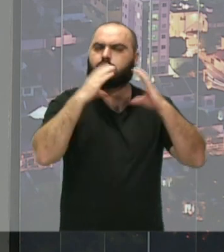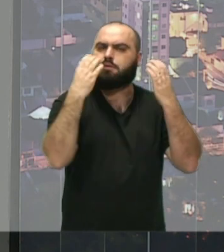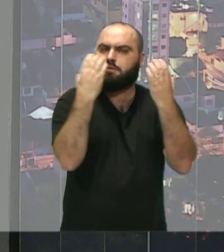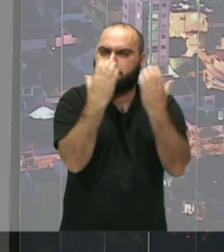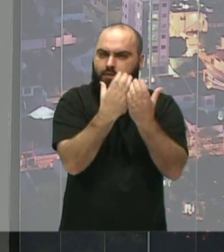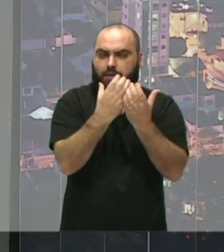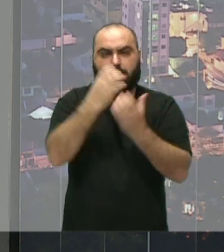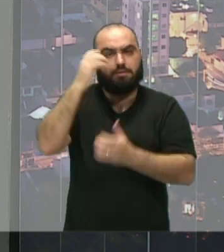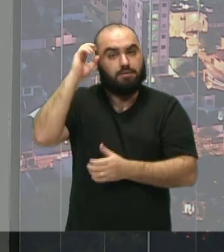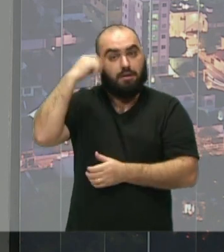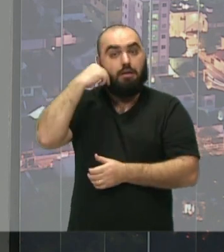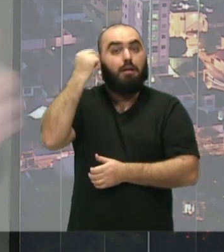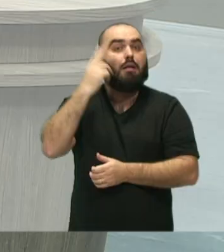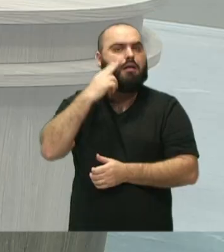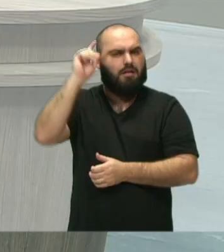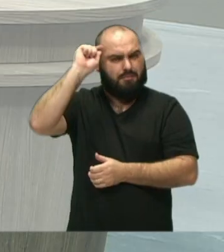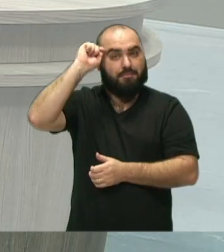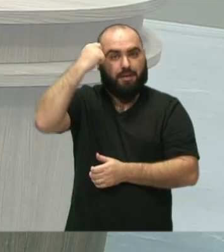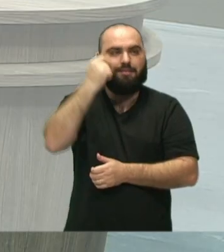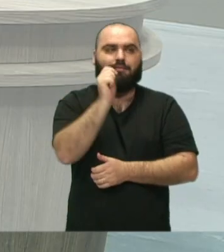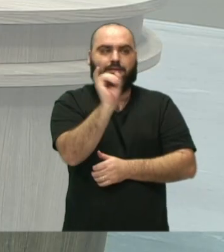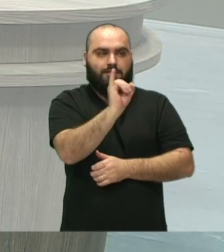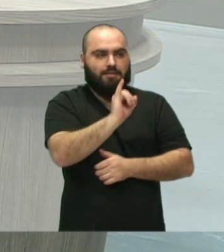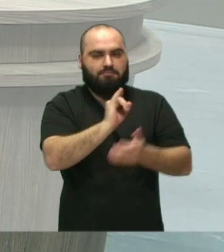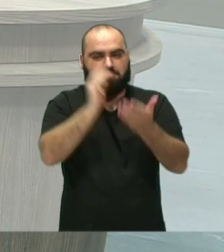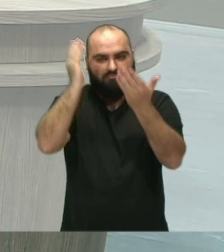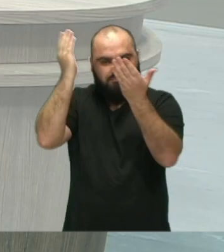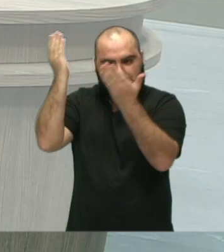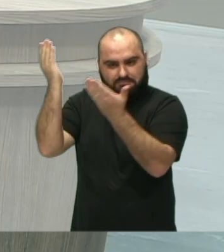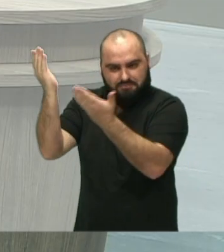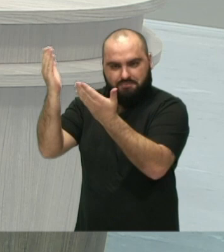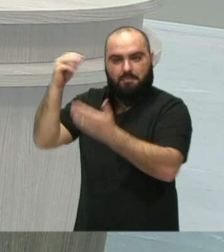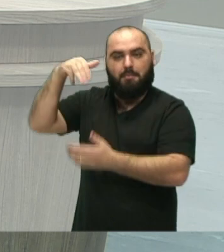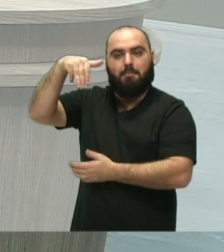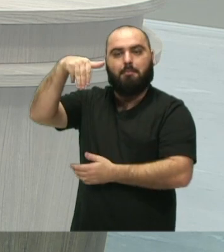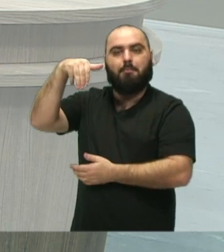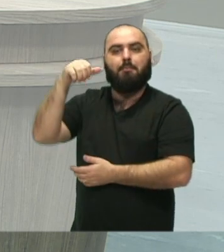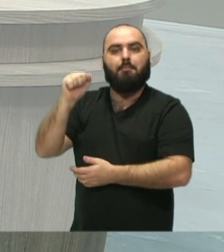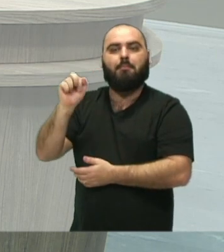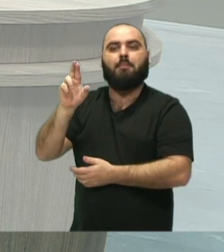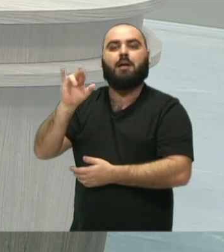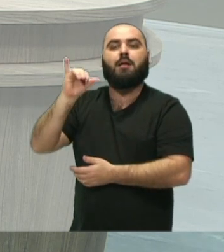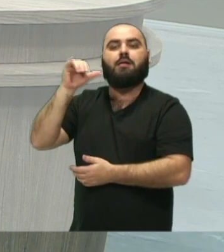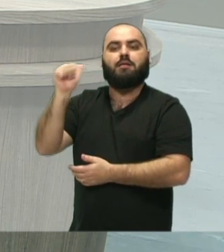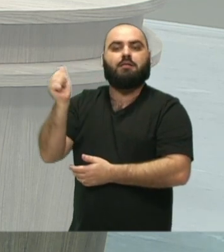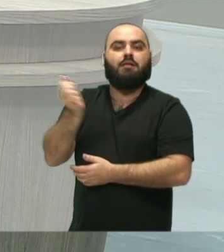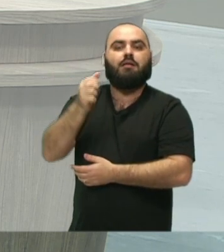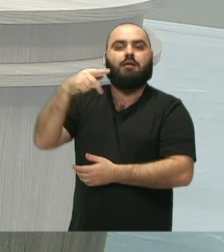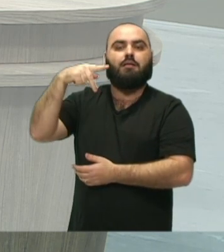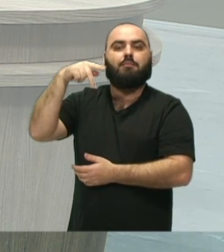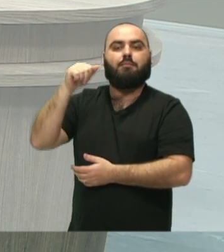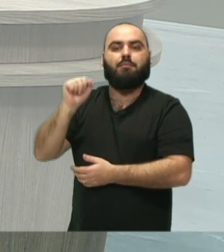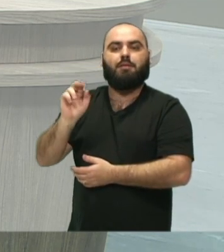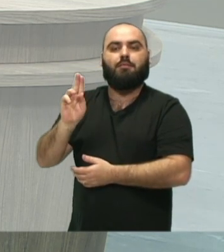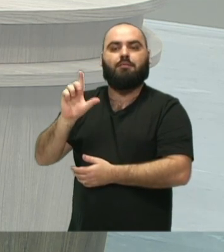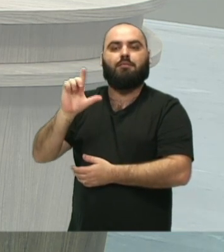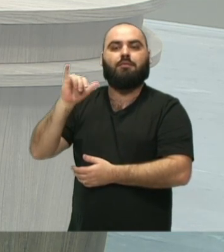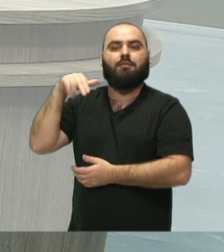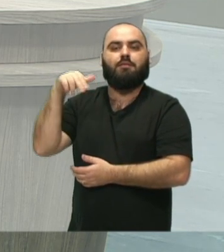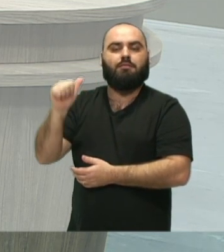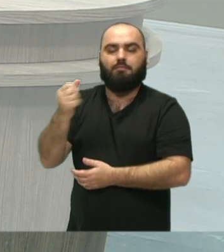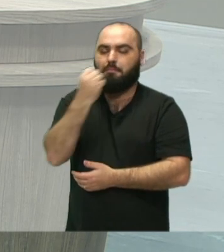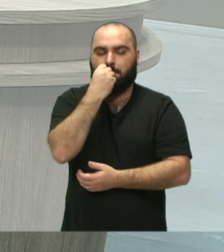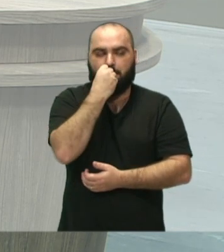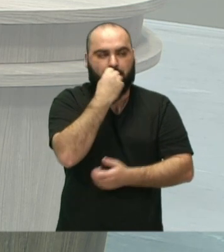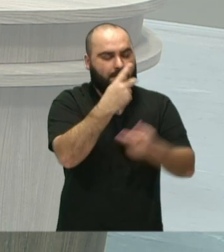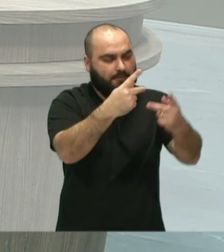Maria Paulina Pereira da Silva. Maria Paulina, seja sempre muito bem-vinda aqui ao Câmara Aberta. Muito obrigada, uma alegria e um